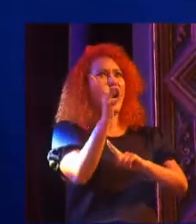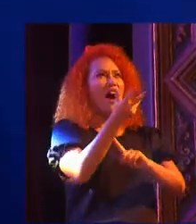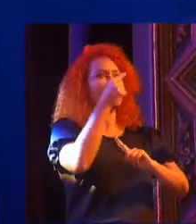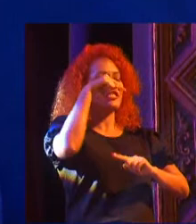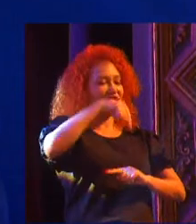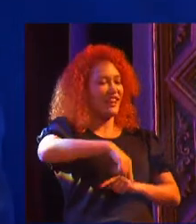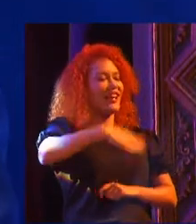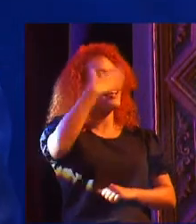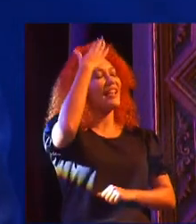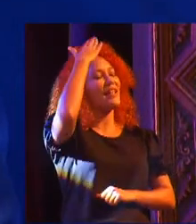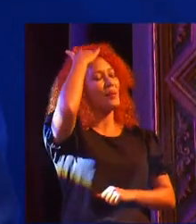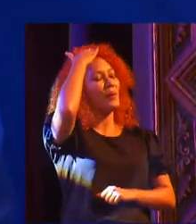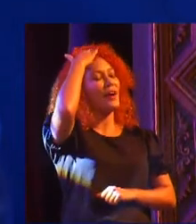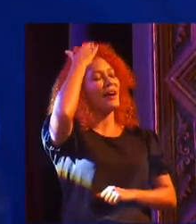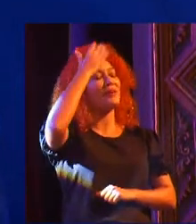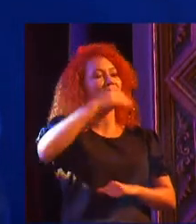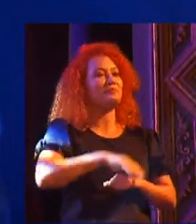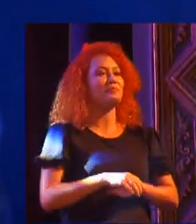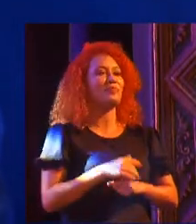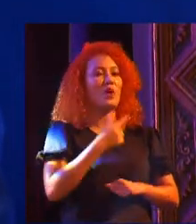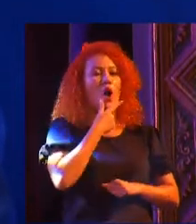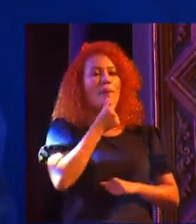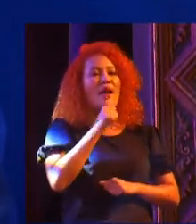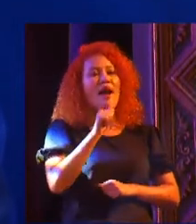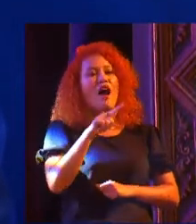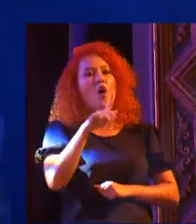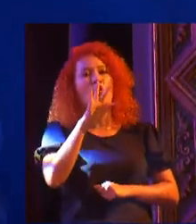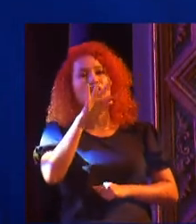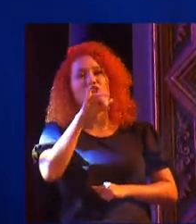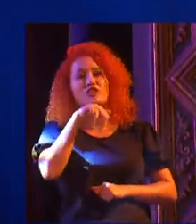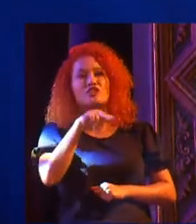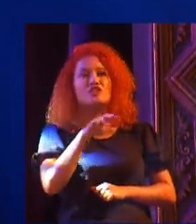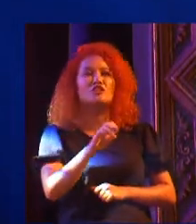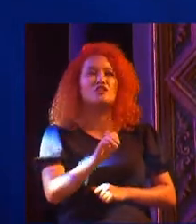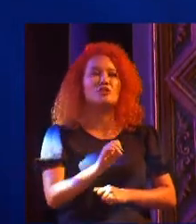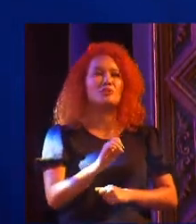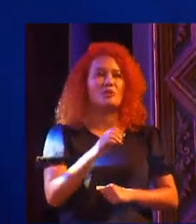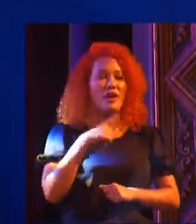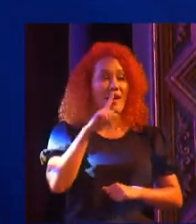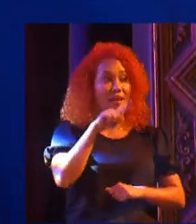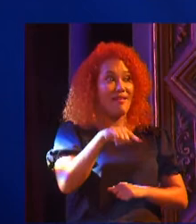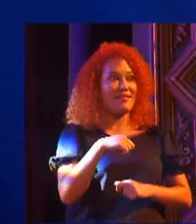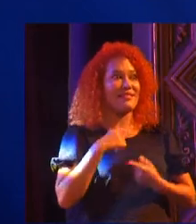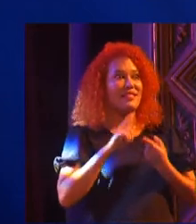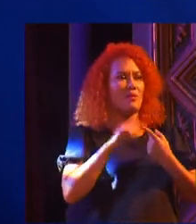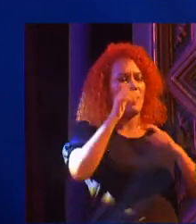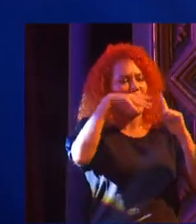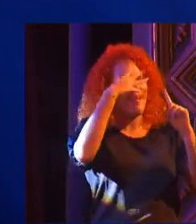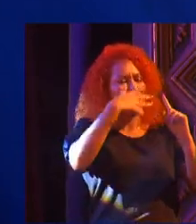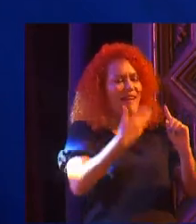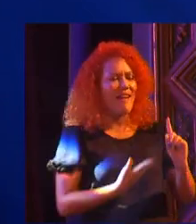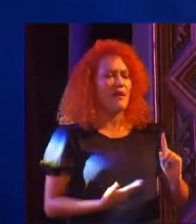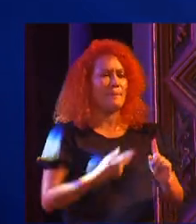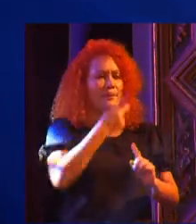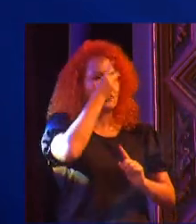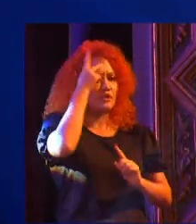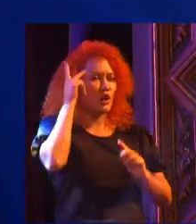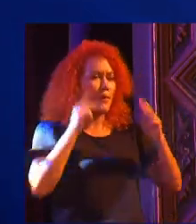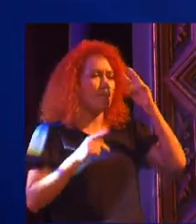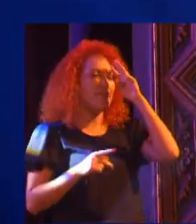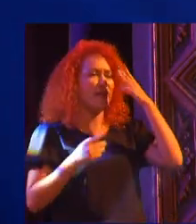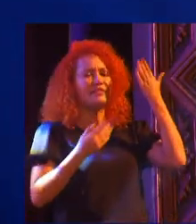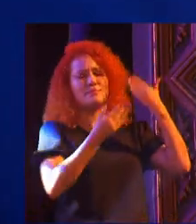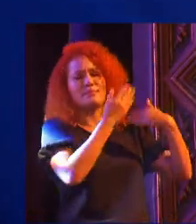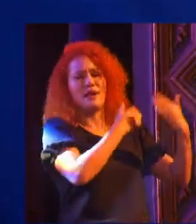né? Professor Altino Pimenta. Então, eu quero também com a música instrumental homenagear e reverenciar os grandes mestres do